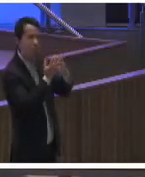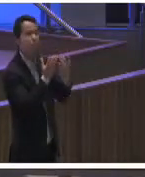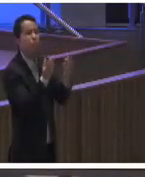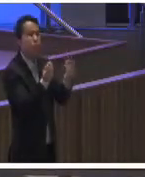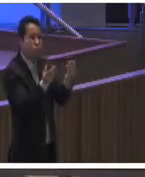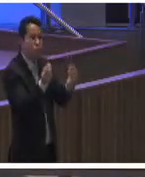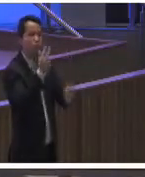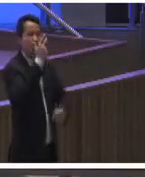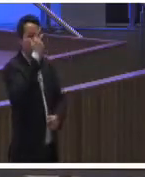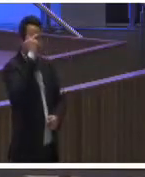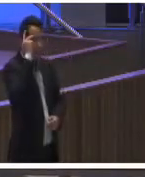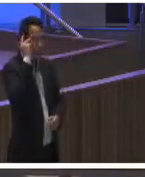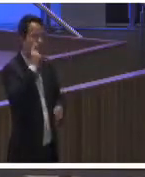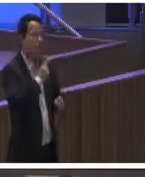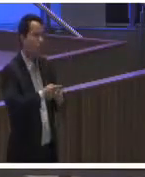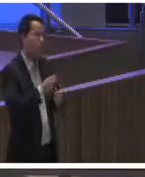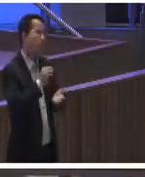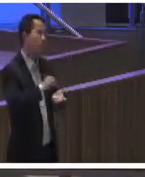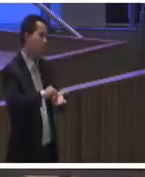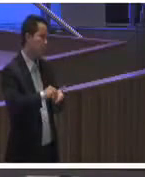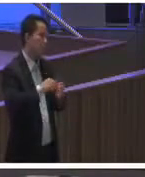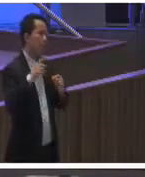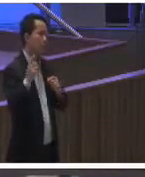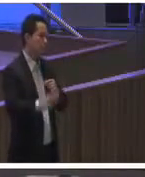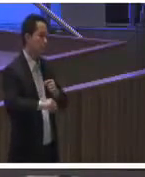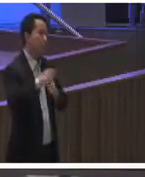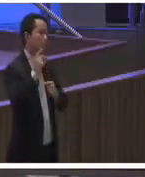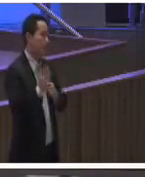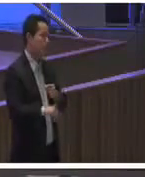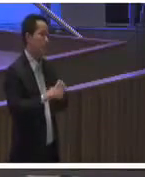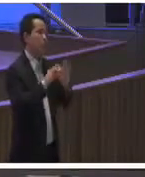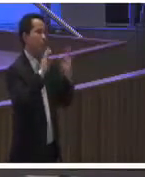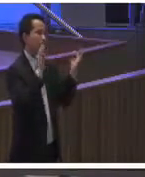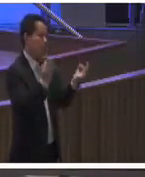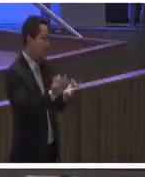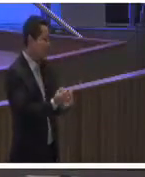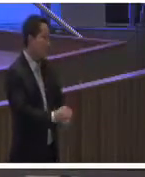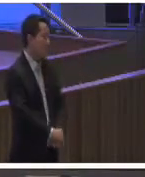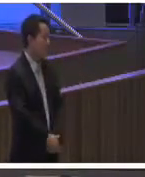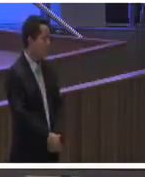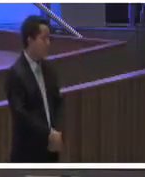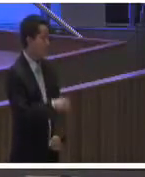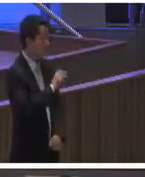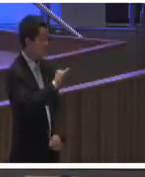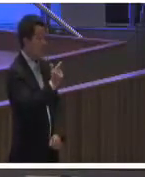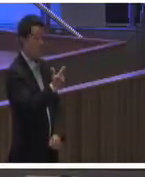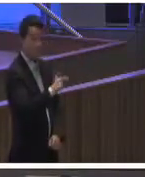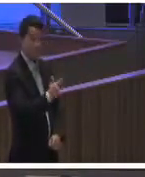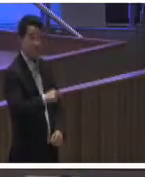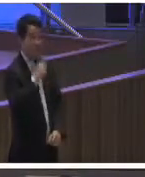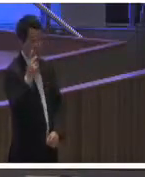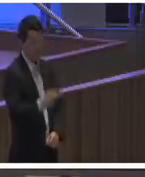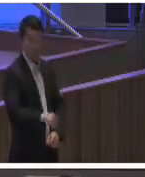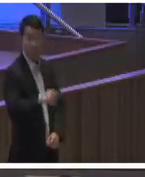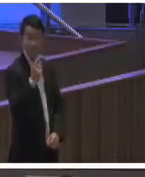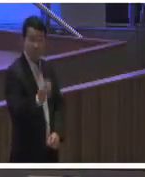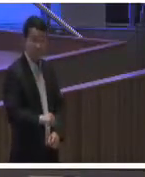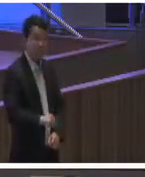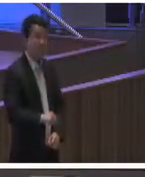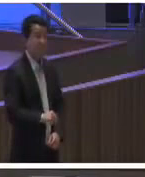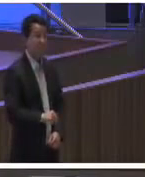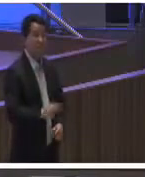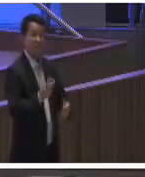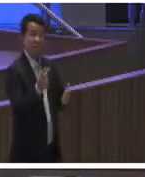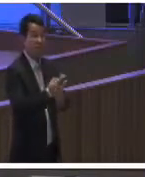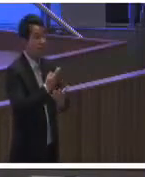Quando não há disciplina, se corrompem os valores, os princípios, o